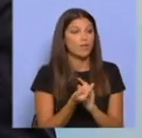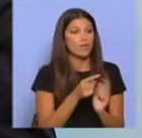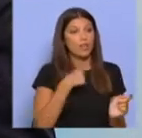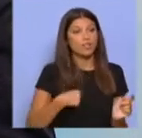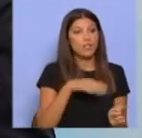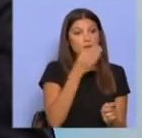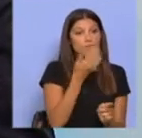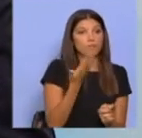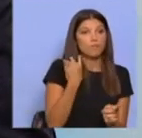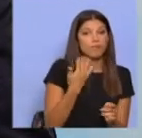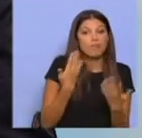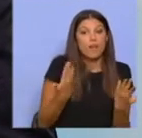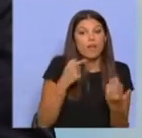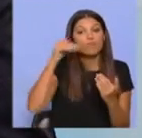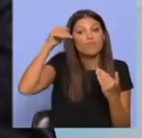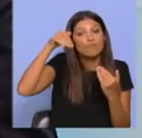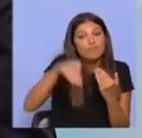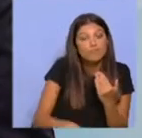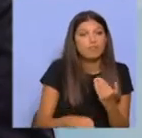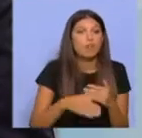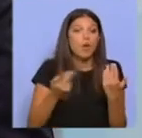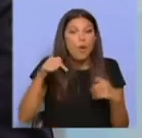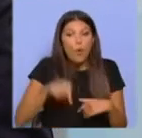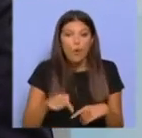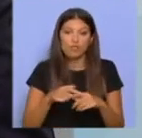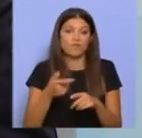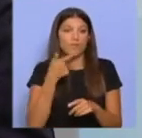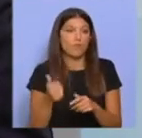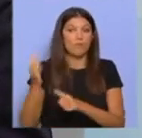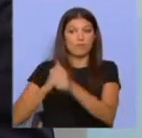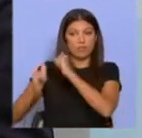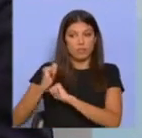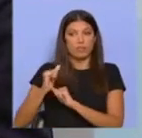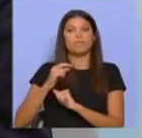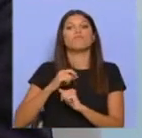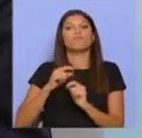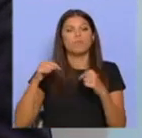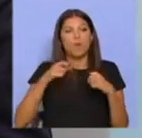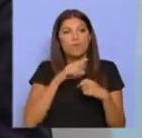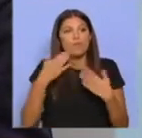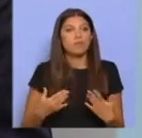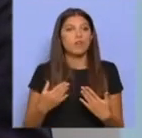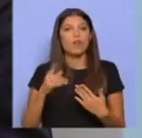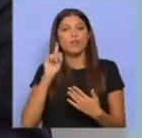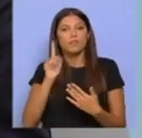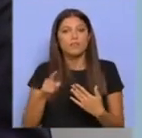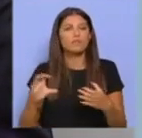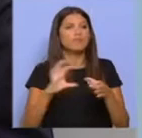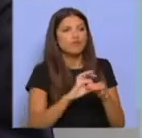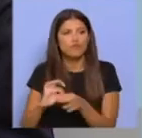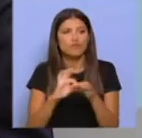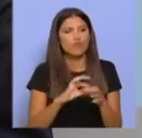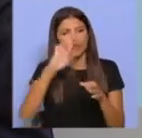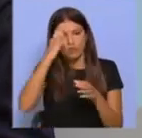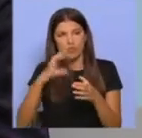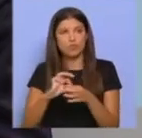porque já não podemos voltar atrás, podemos seguir esta perspectiva de uma abordagem de colaboração juntar esforços, nomeadamente em torno da Organização